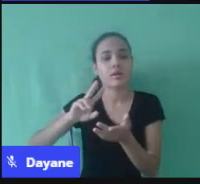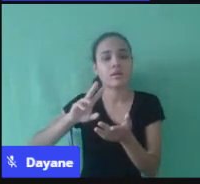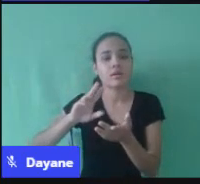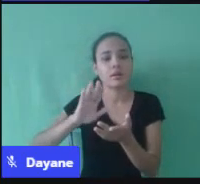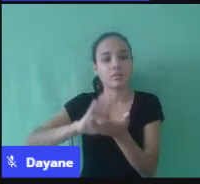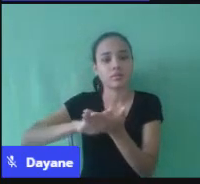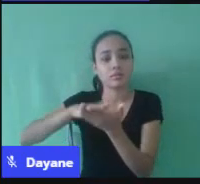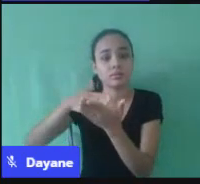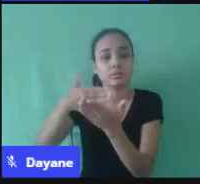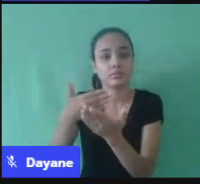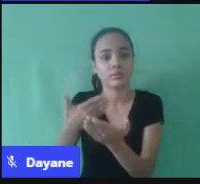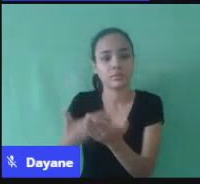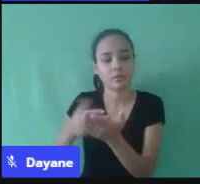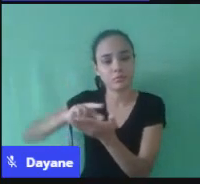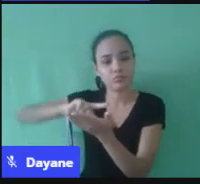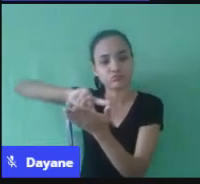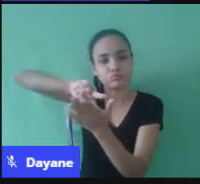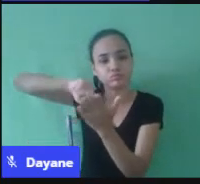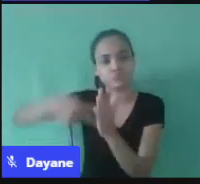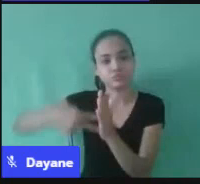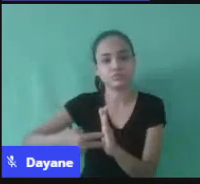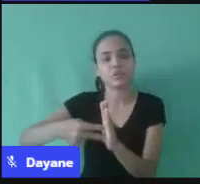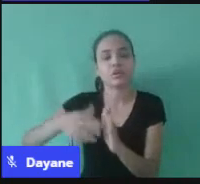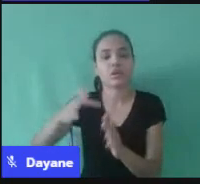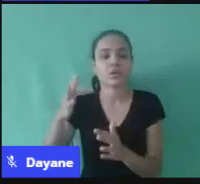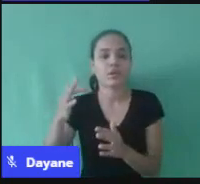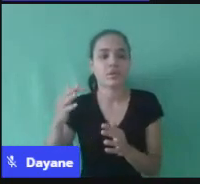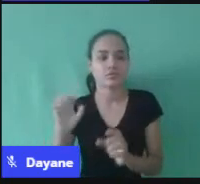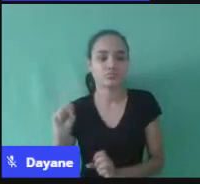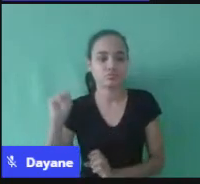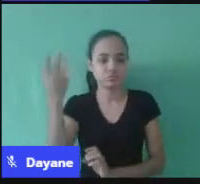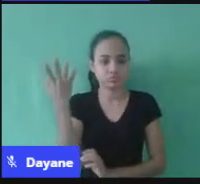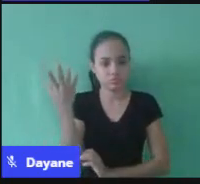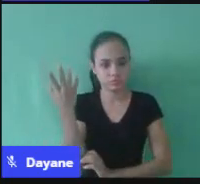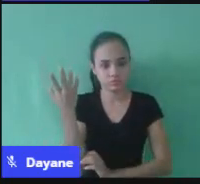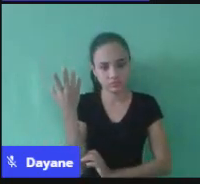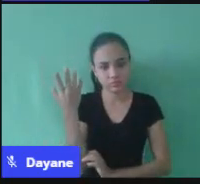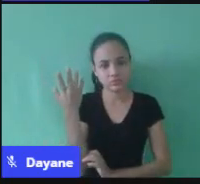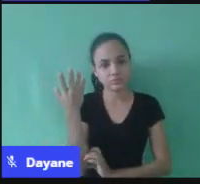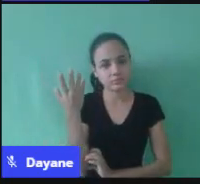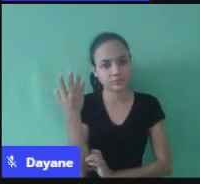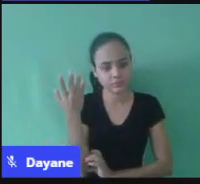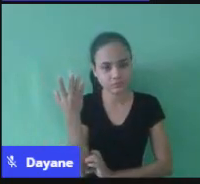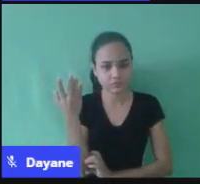ela é uma narrativa da história? Bom,